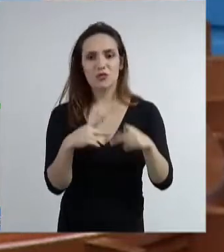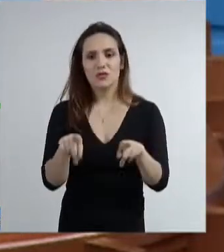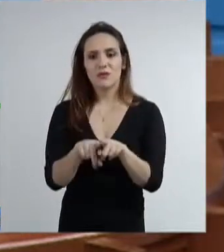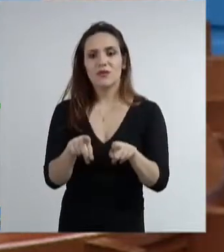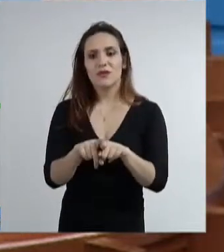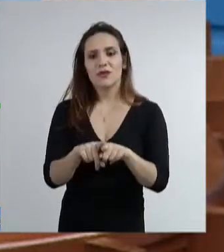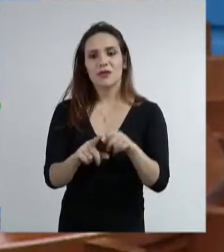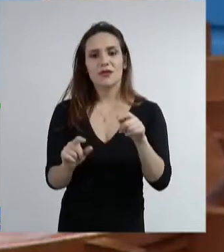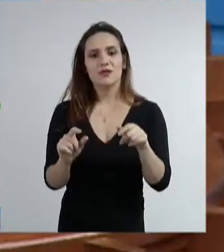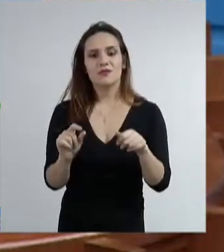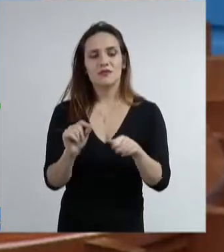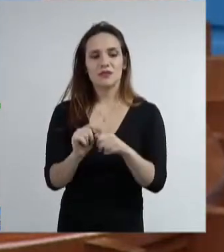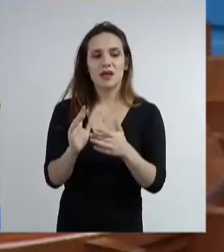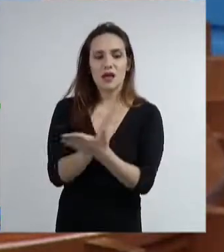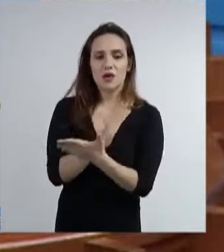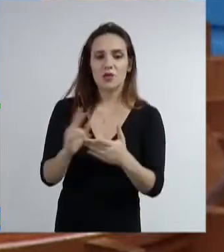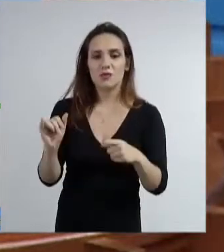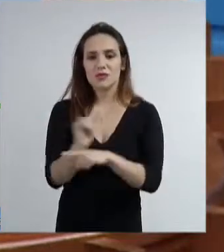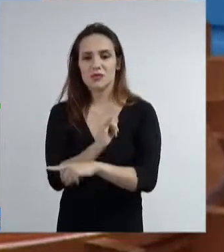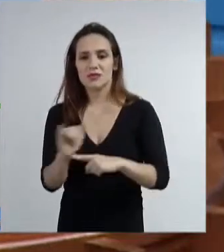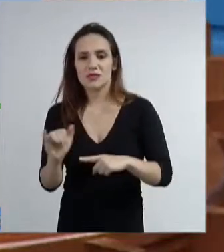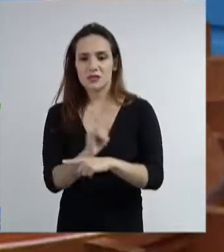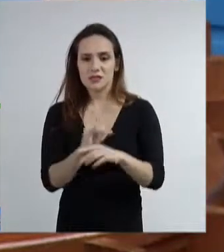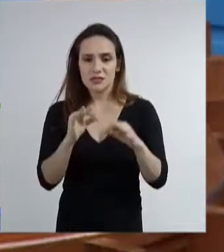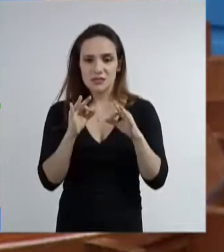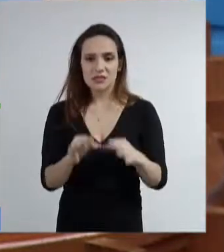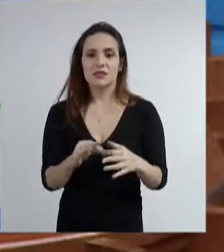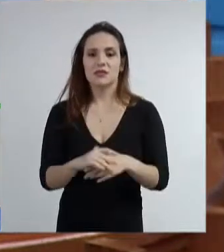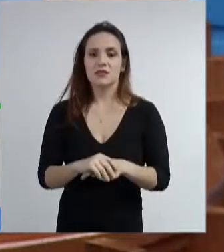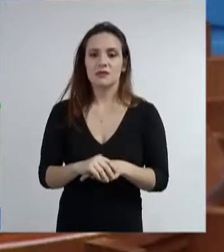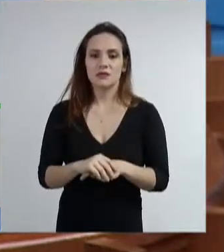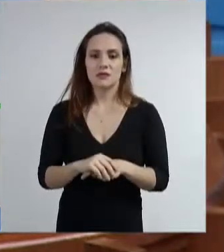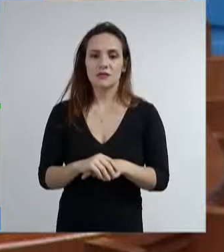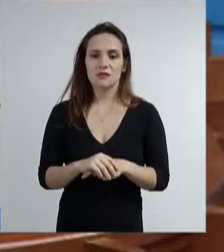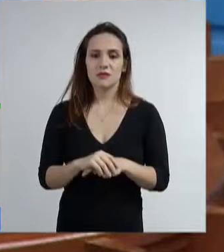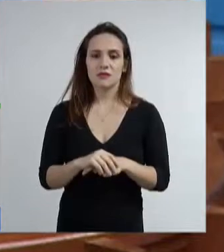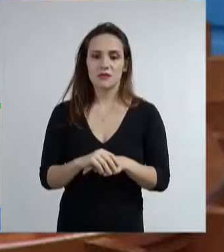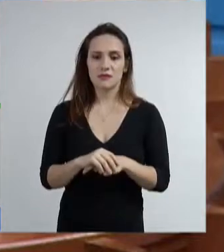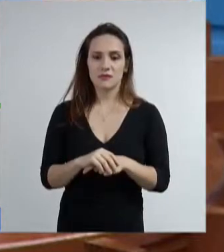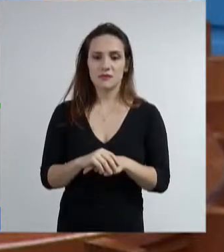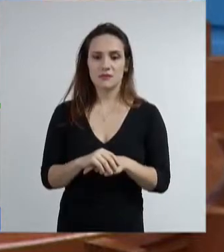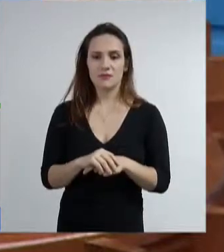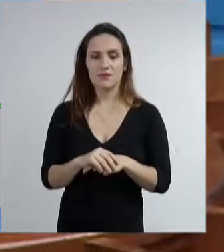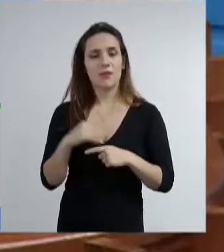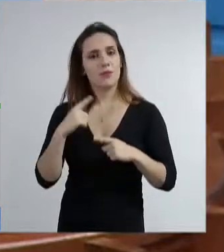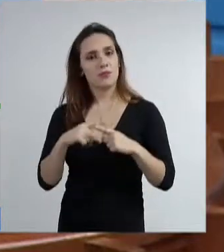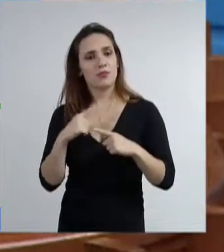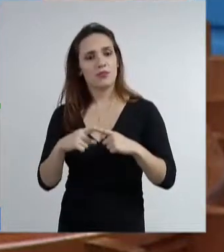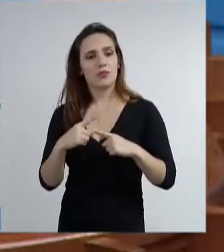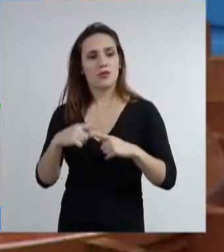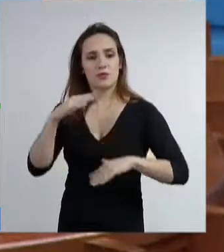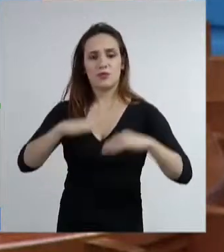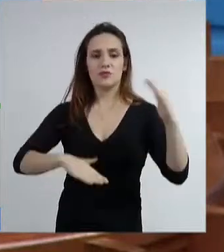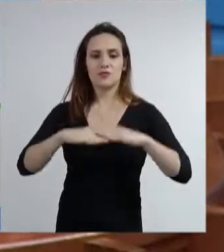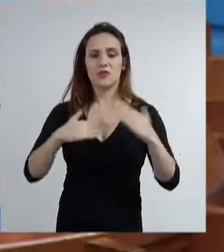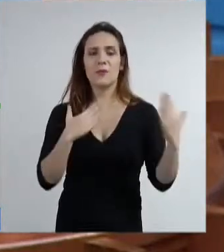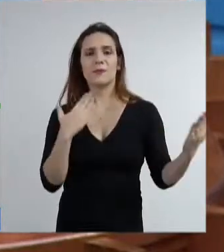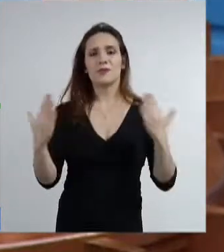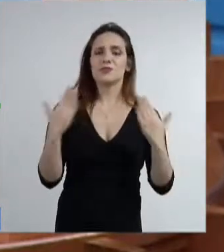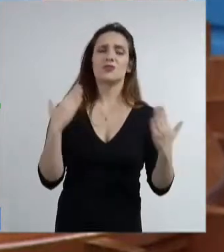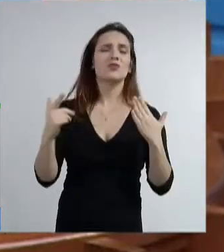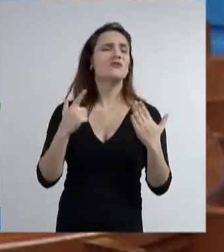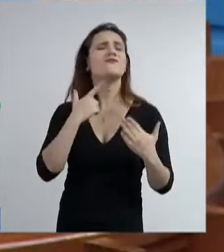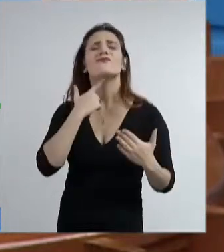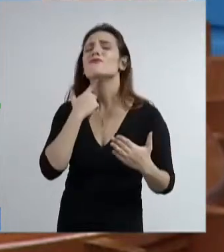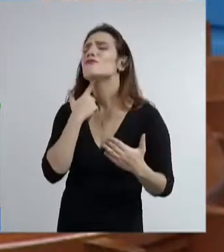ações concretas, como ela diz aqui. Psicólogo é o sonho de consumo em escolas públicas. Então,